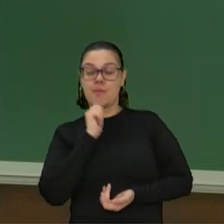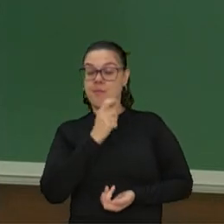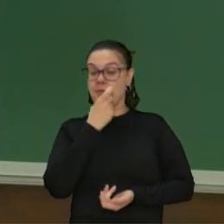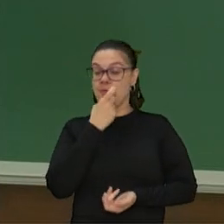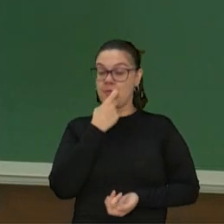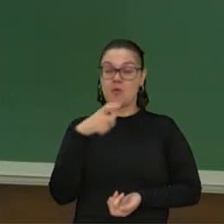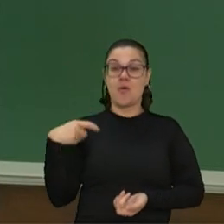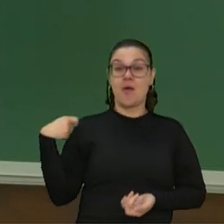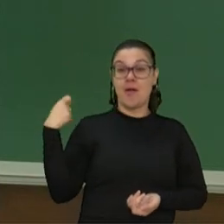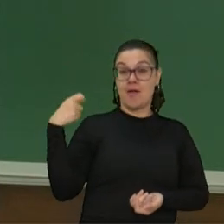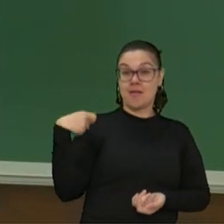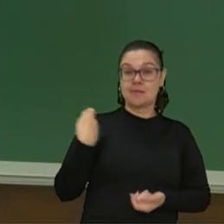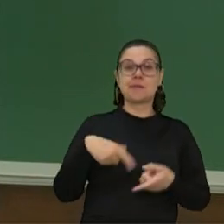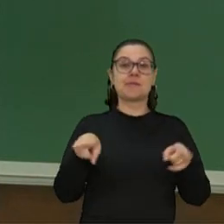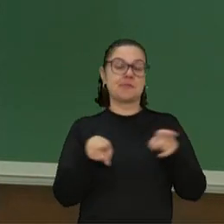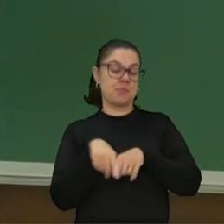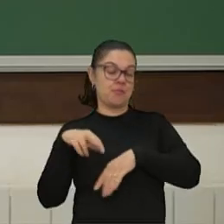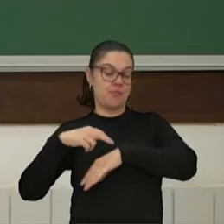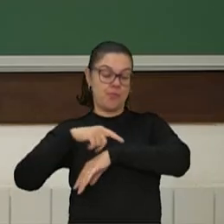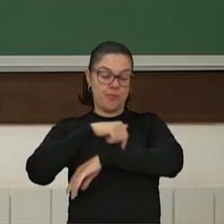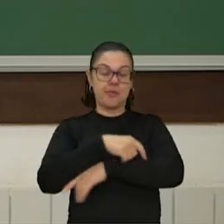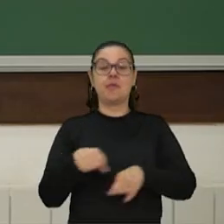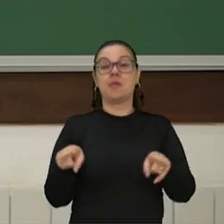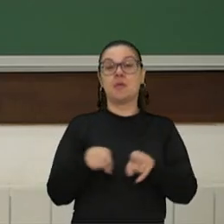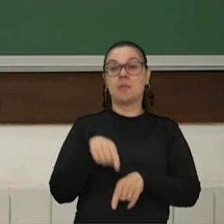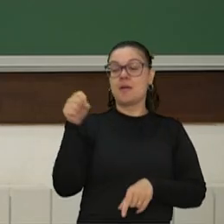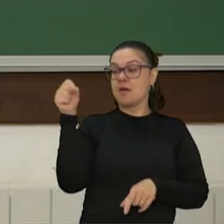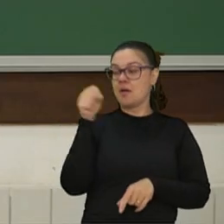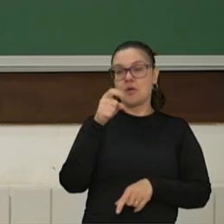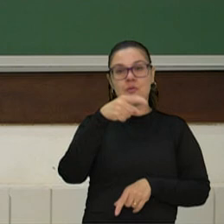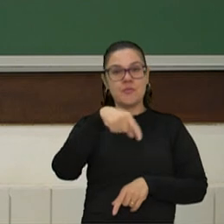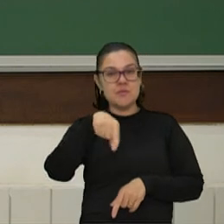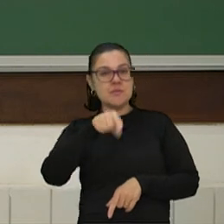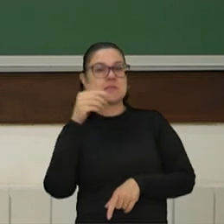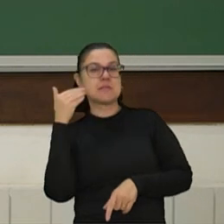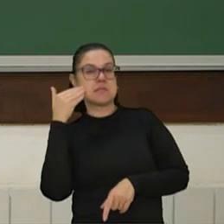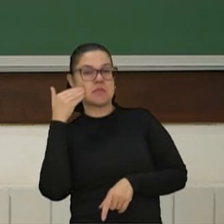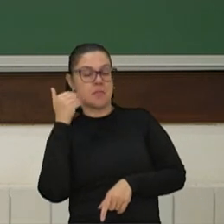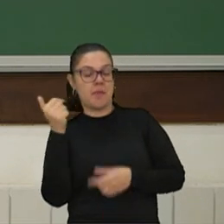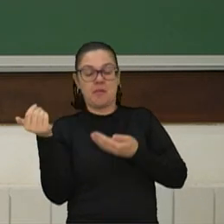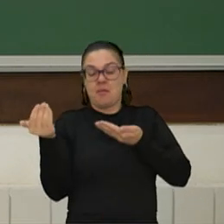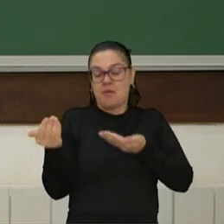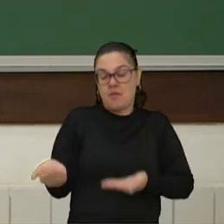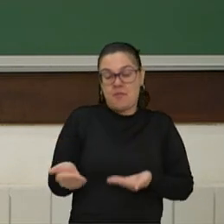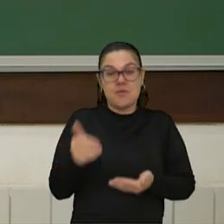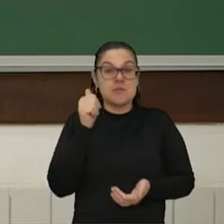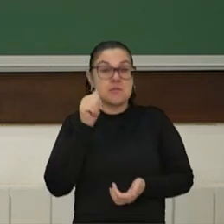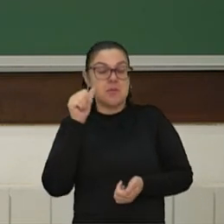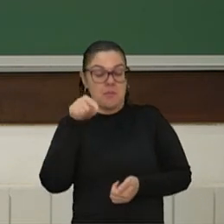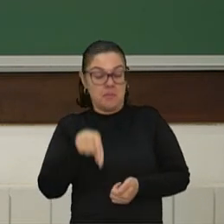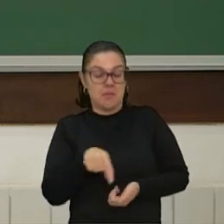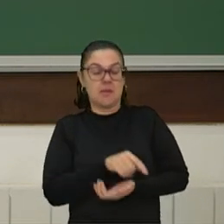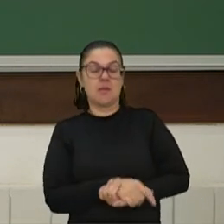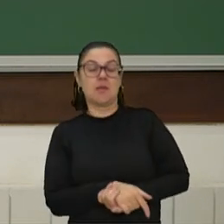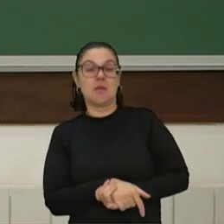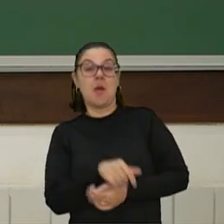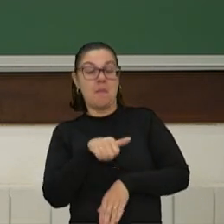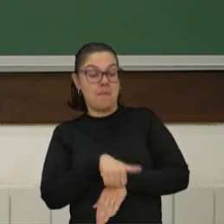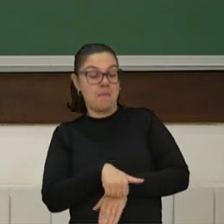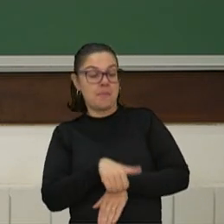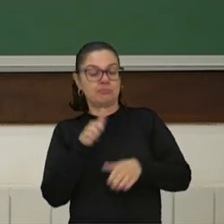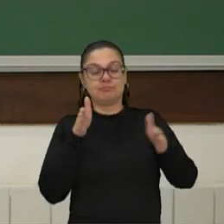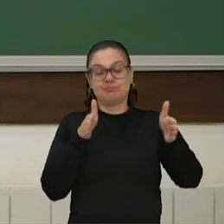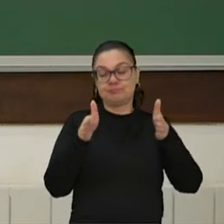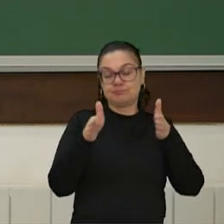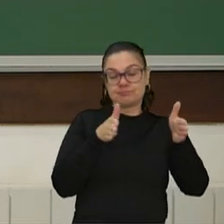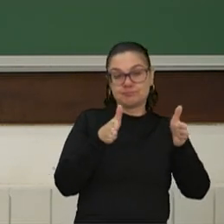atriz, ela foi também modelo e cantora. Gente, vocês sabiam que na infância dela, ela passou a maior parte